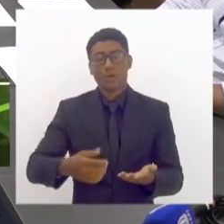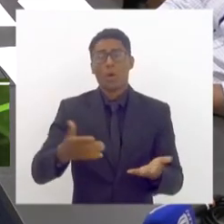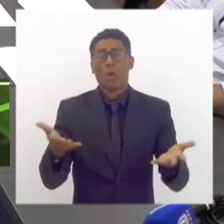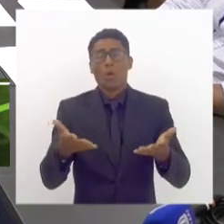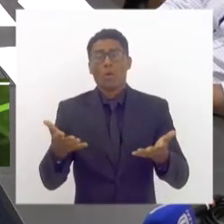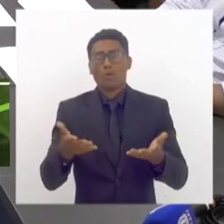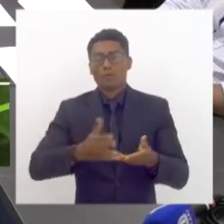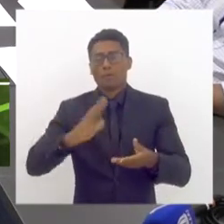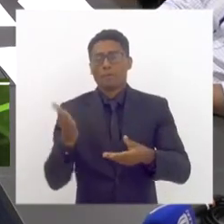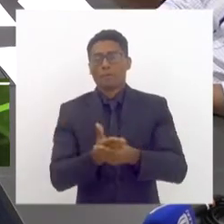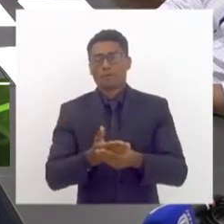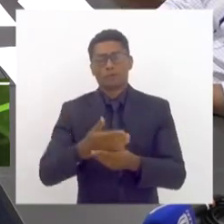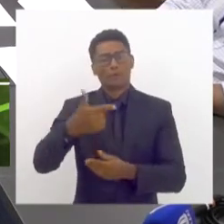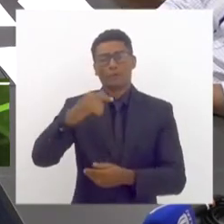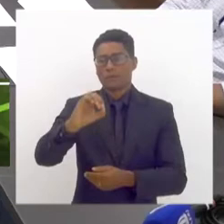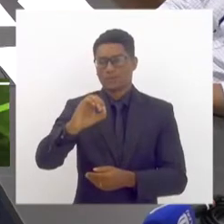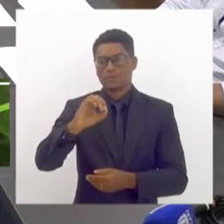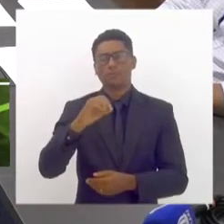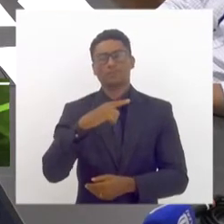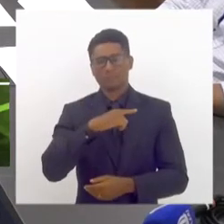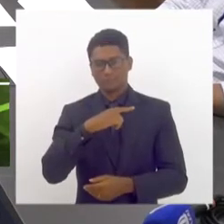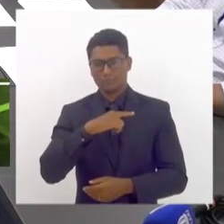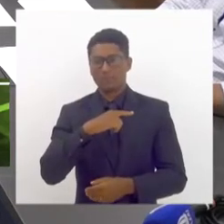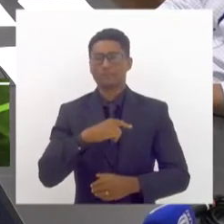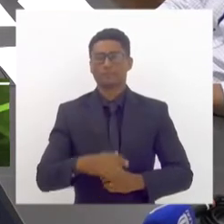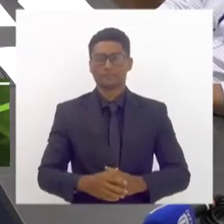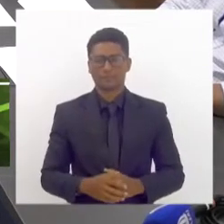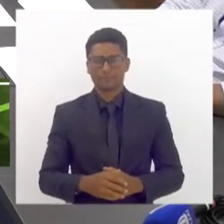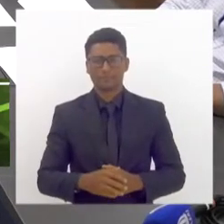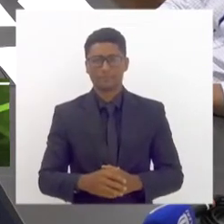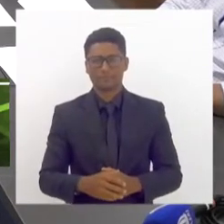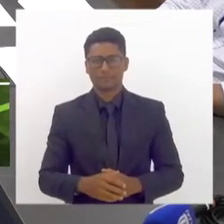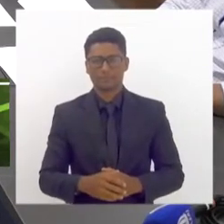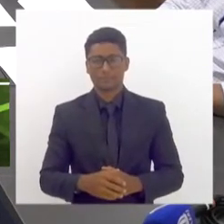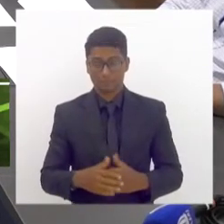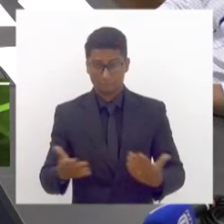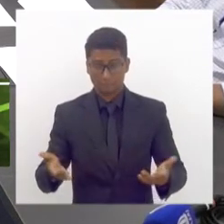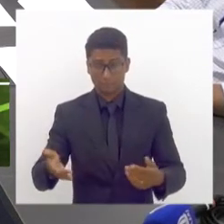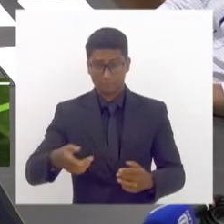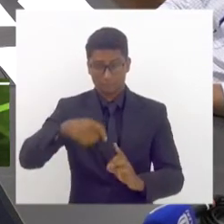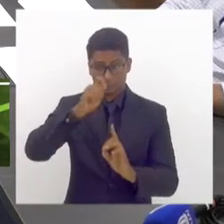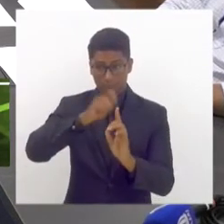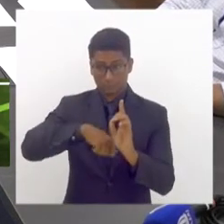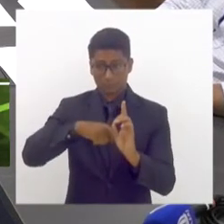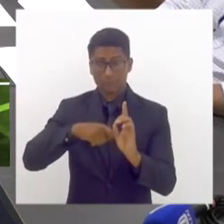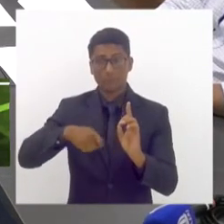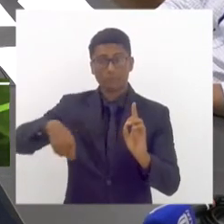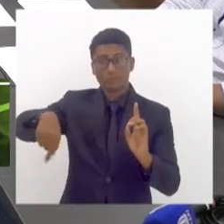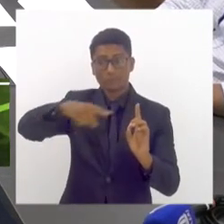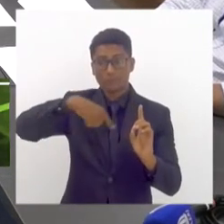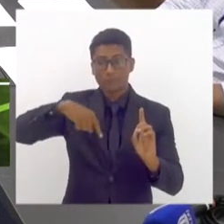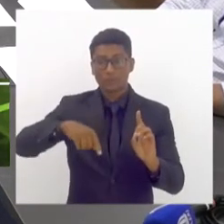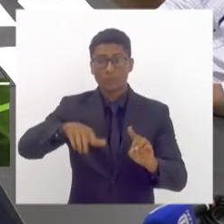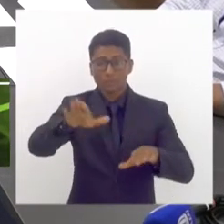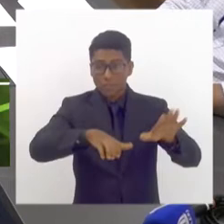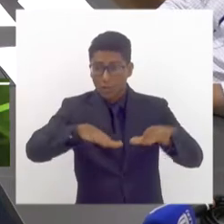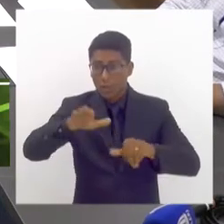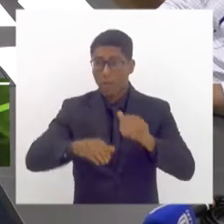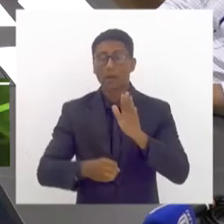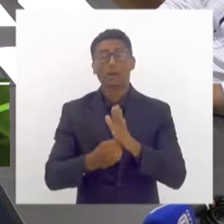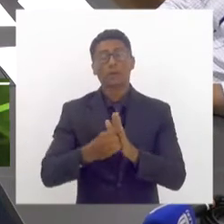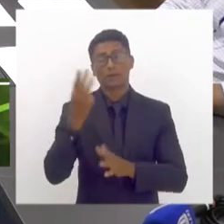hoje em tramitação. No... Nós fizemos esse mês a terceira chamada para a escola, que é o